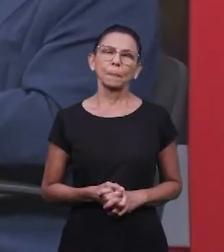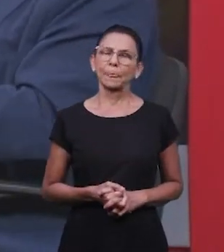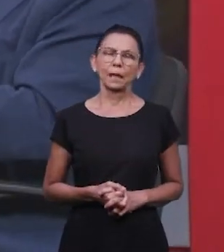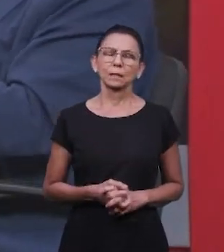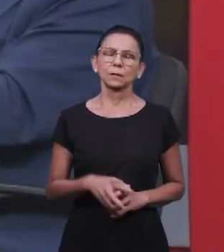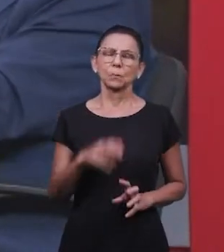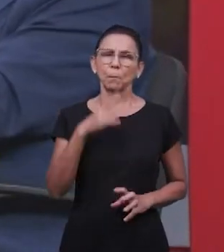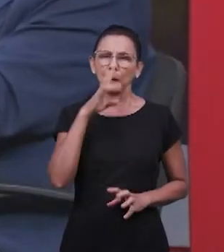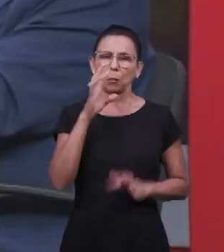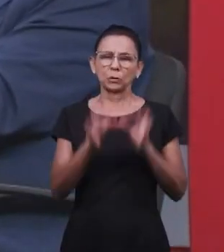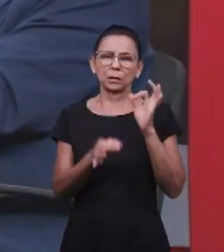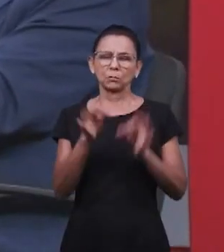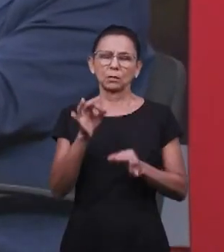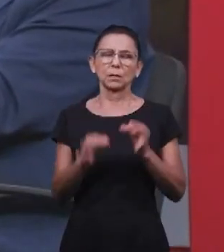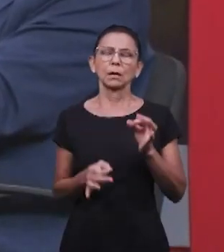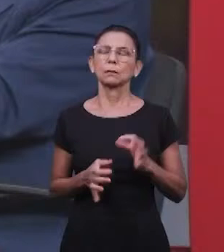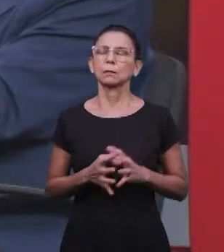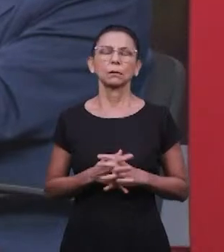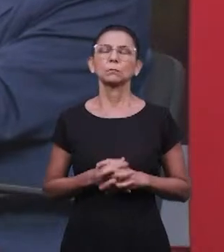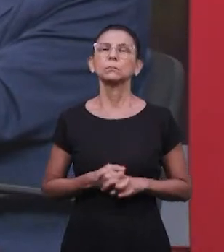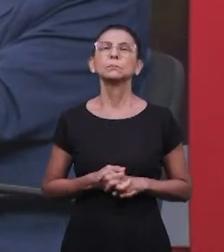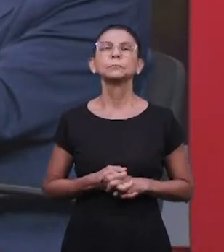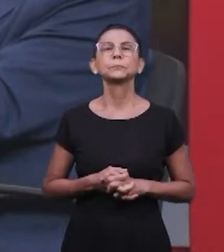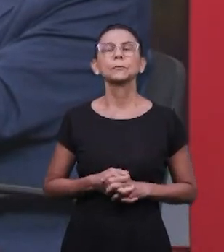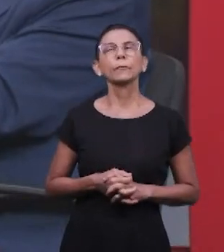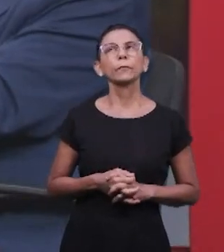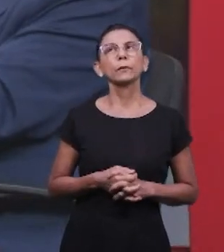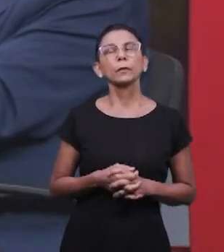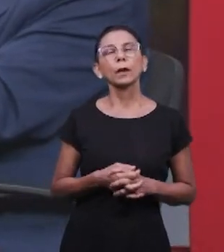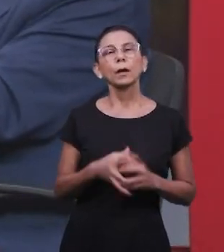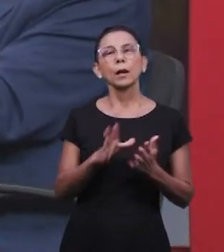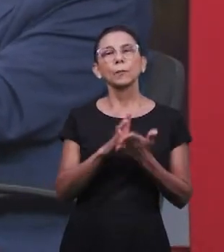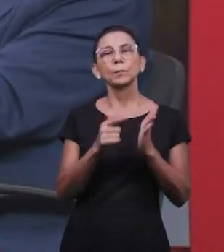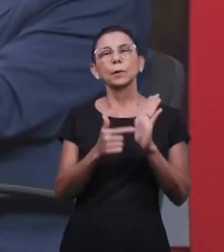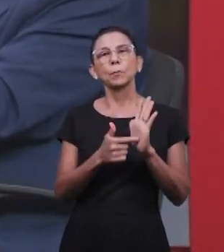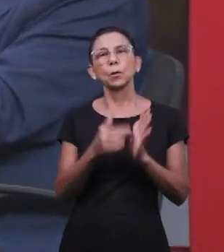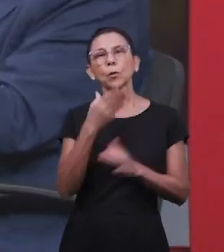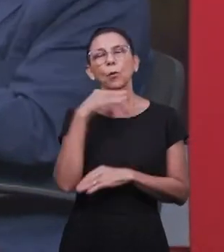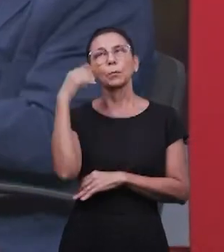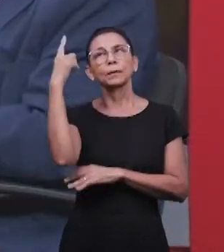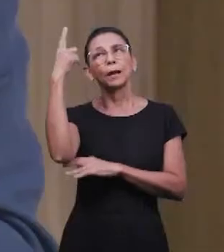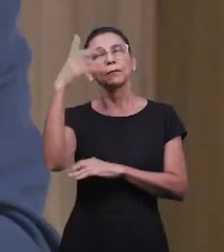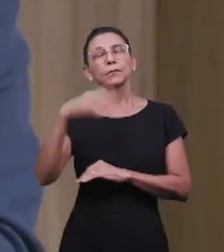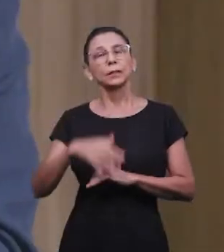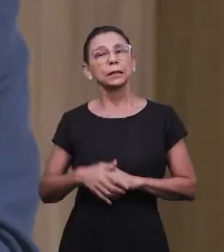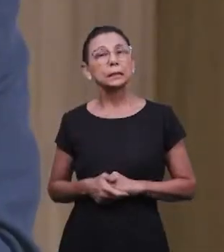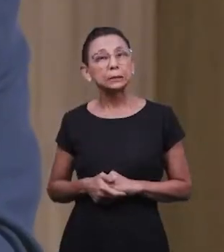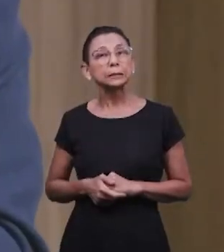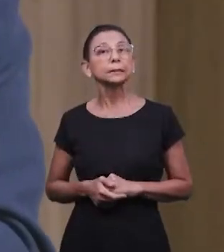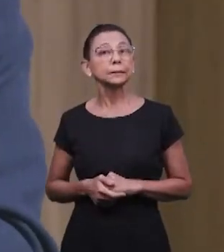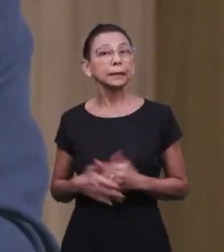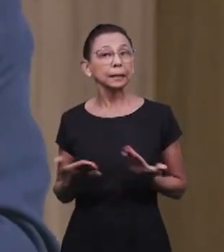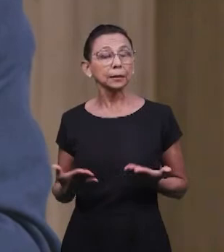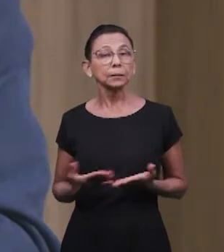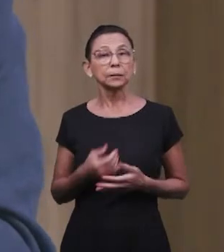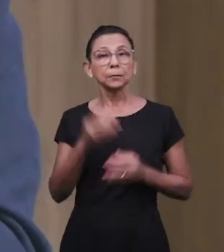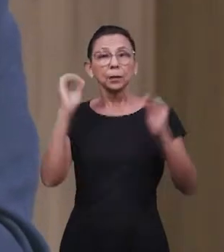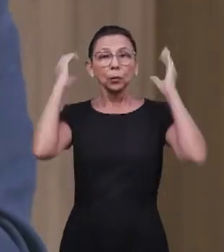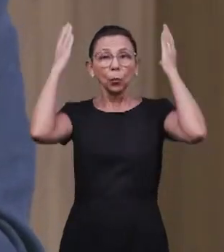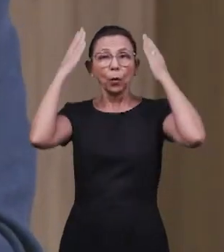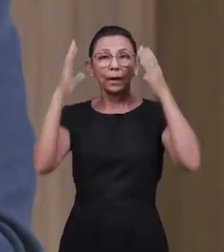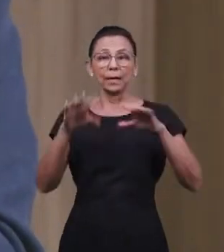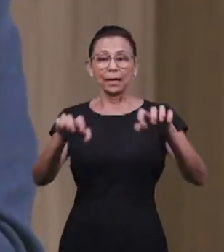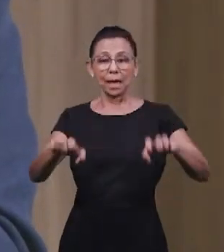temos exemplo na Bíblia de Davi, temos exemplo de Ezequias, um exemplo de servo de Deus. Tem outros que foi difícil. Mas nós temos que fazer a